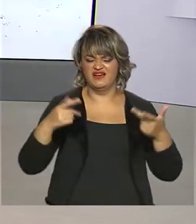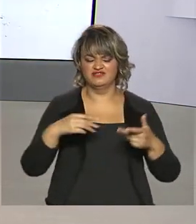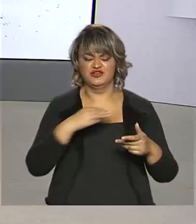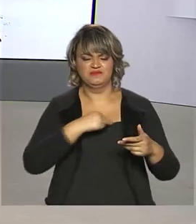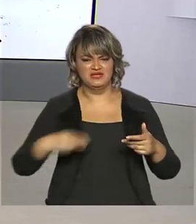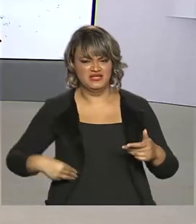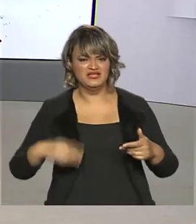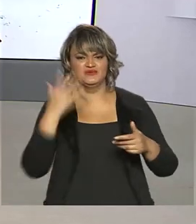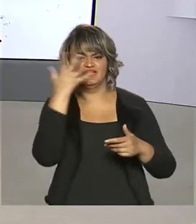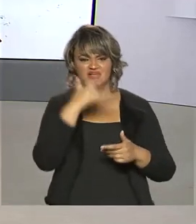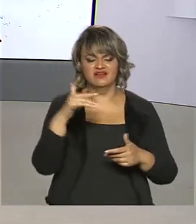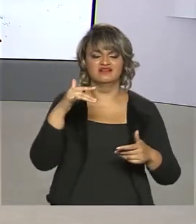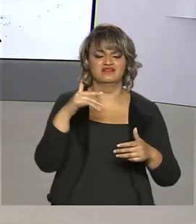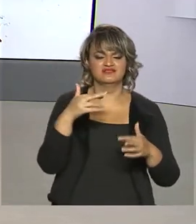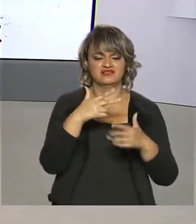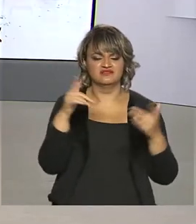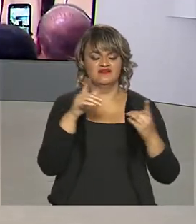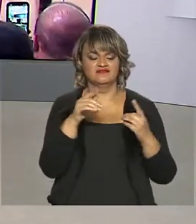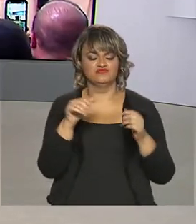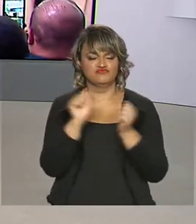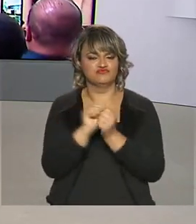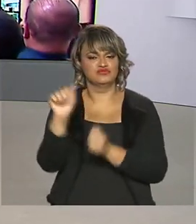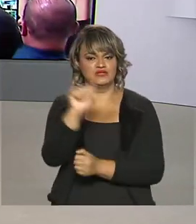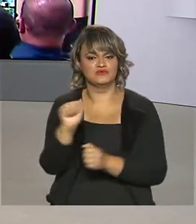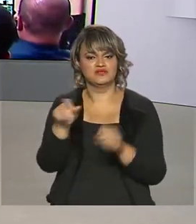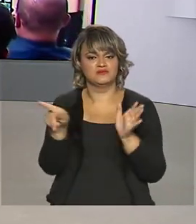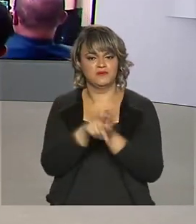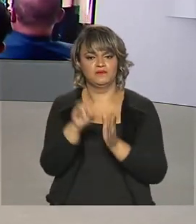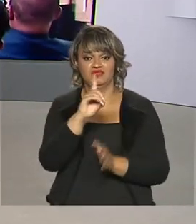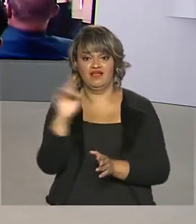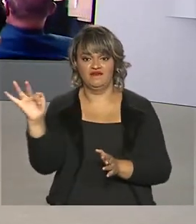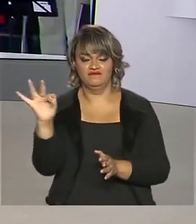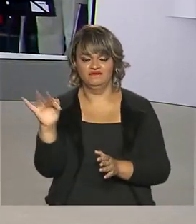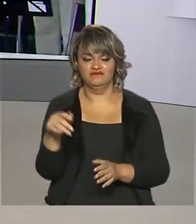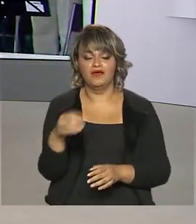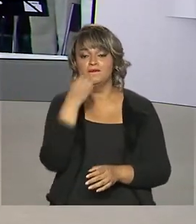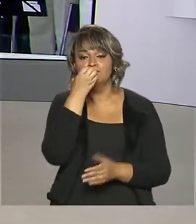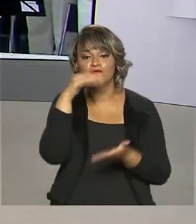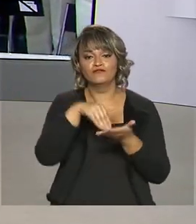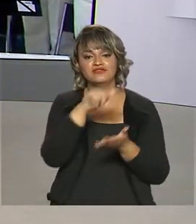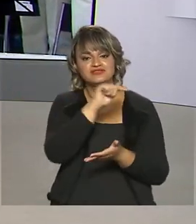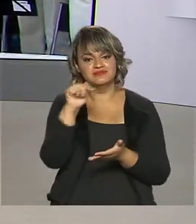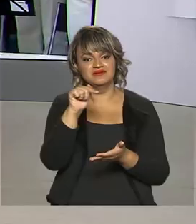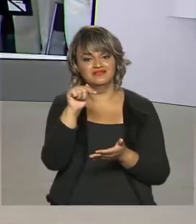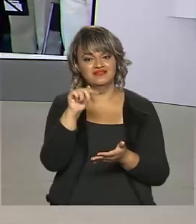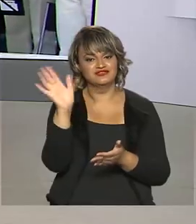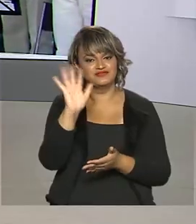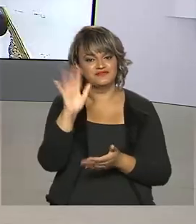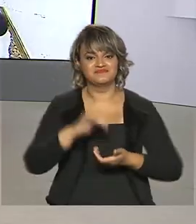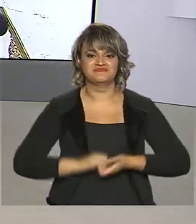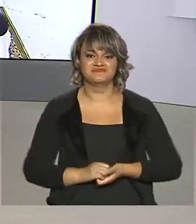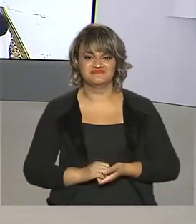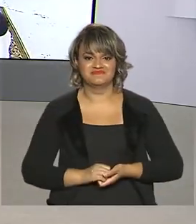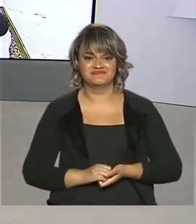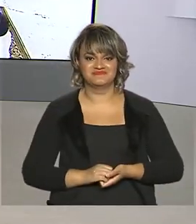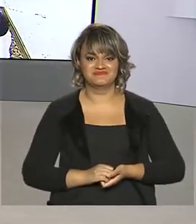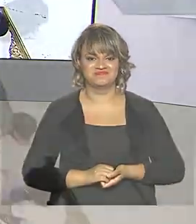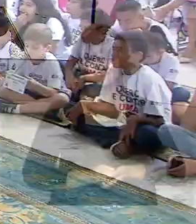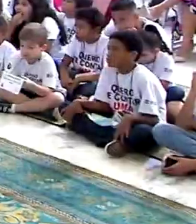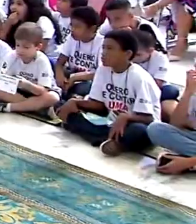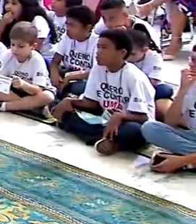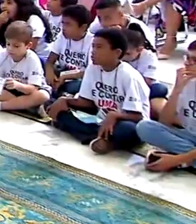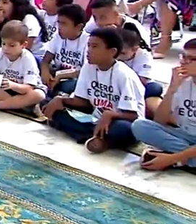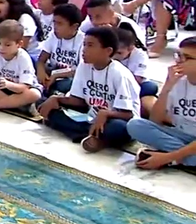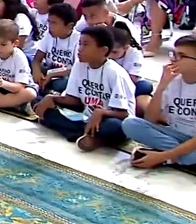ministros e de crianças atendidas por uma associação do Distrito Federal excelente fim de semana para vocês tchau tchau tchau